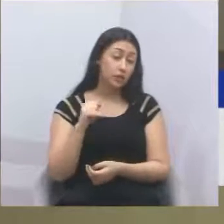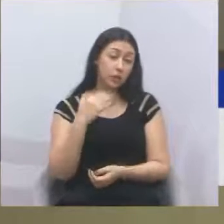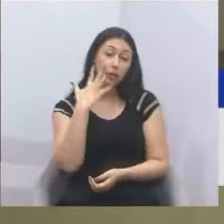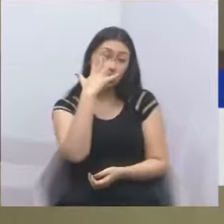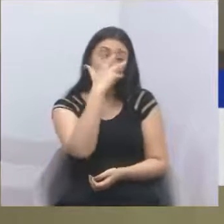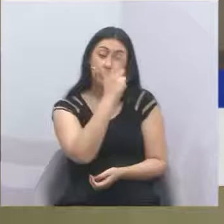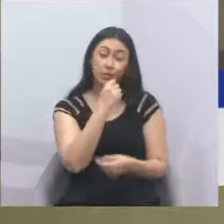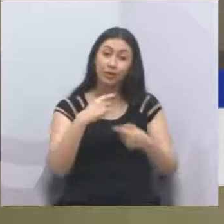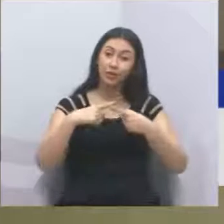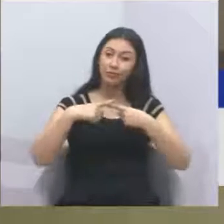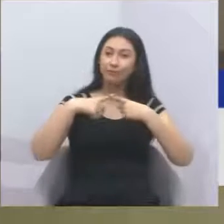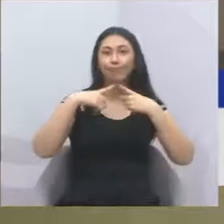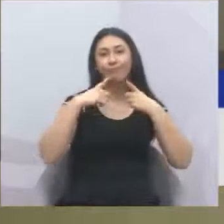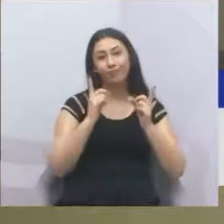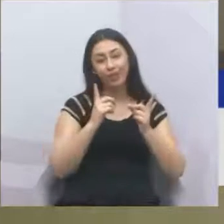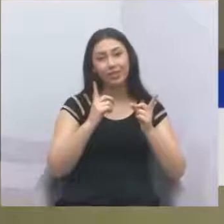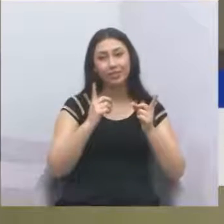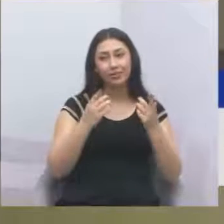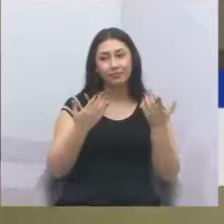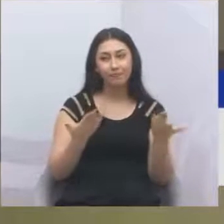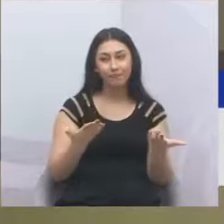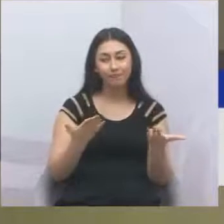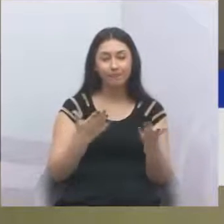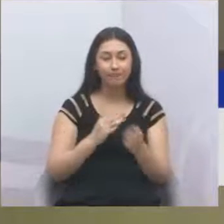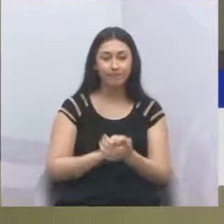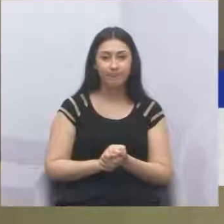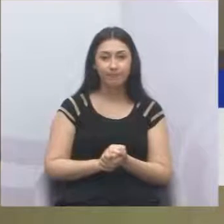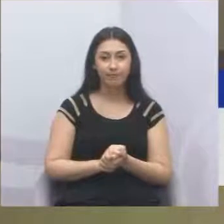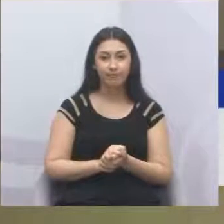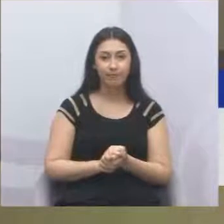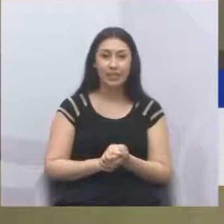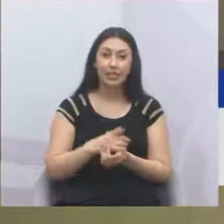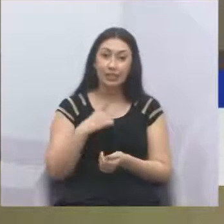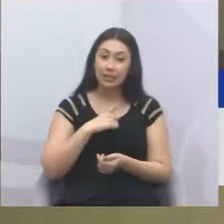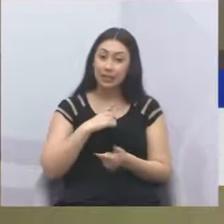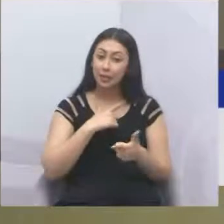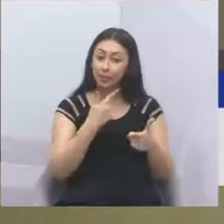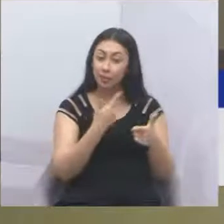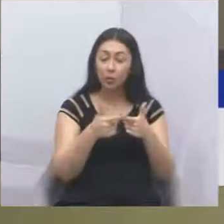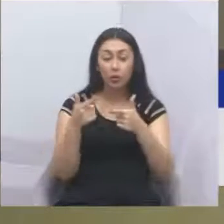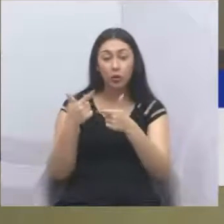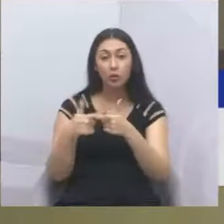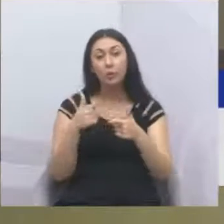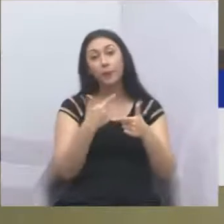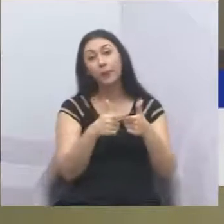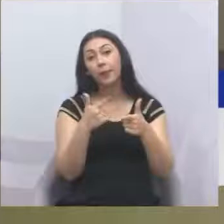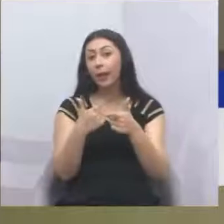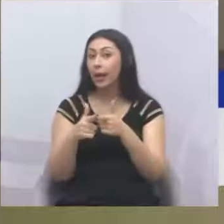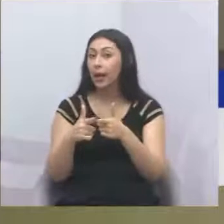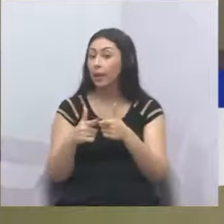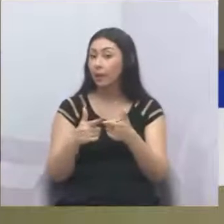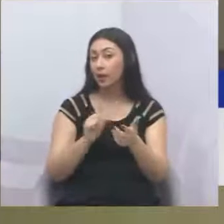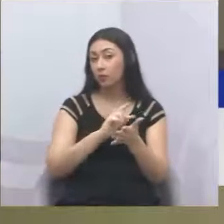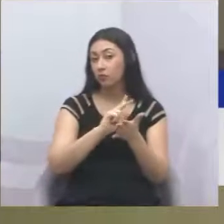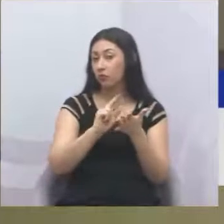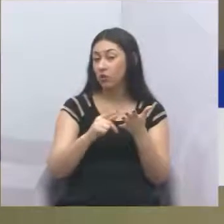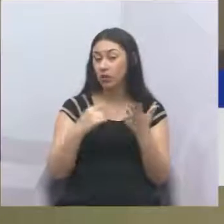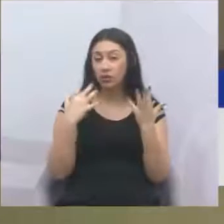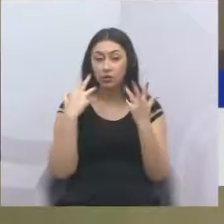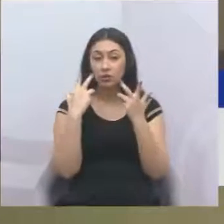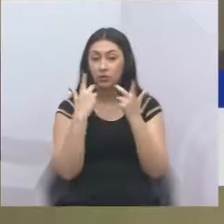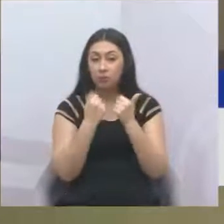bonita. Porém, é uma árvore que traz sérios riscos aos insetos e